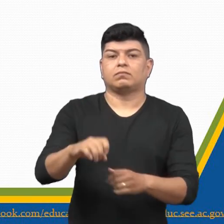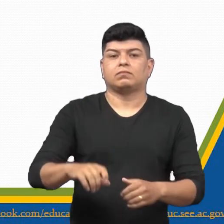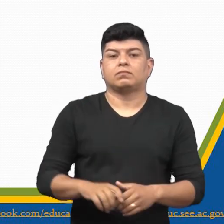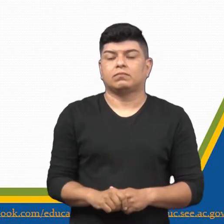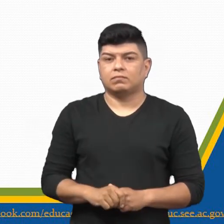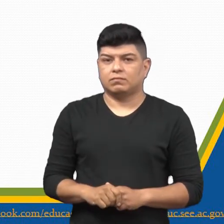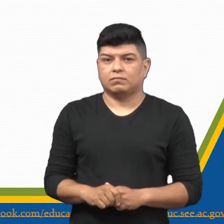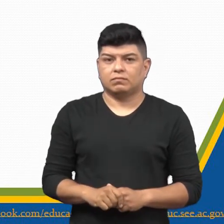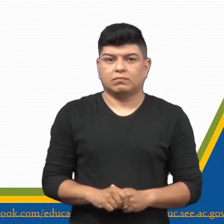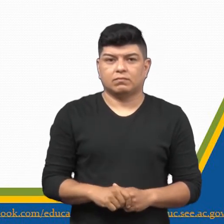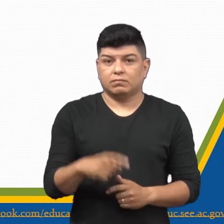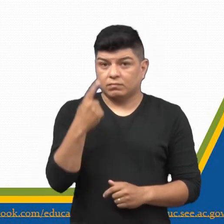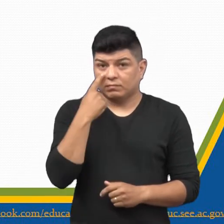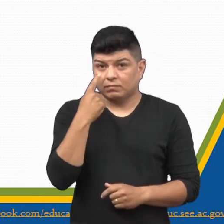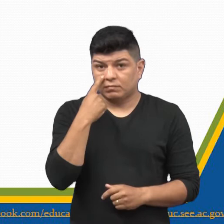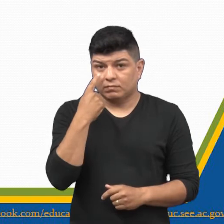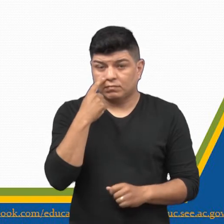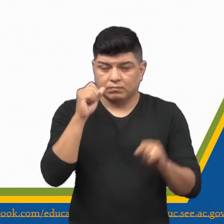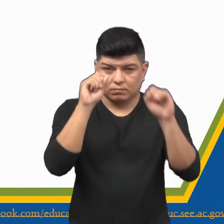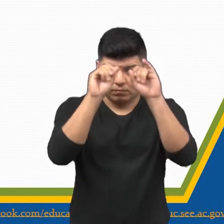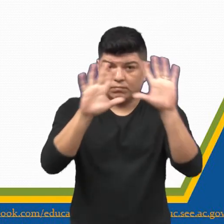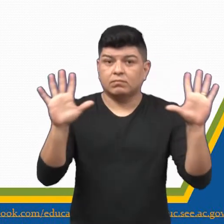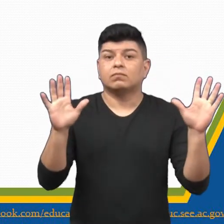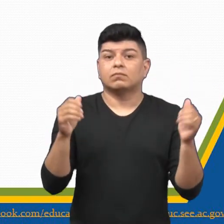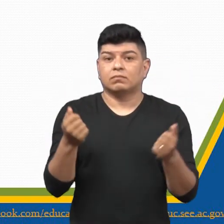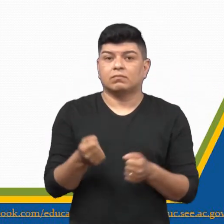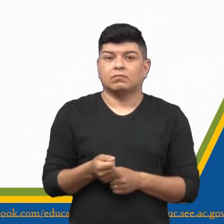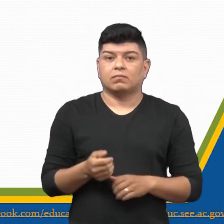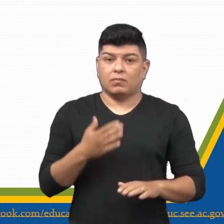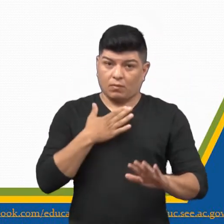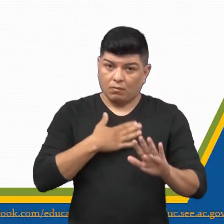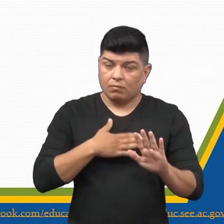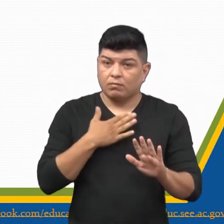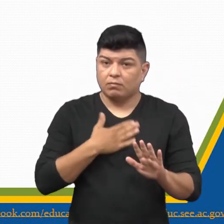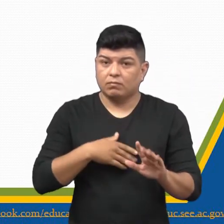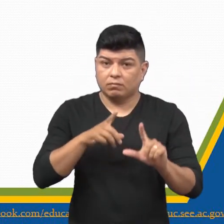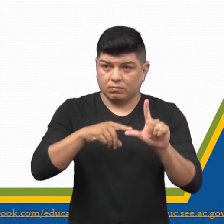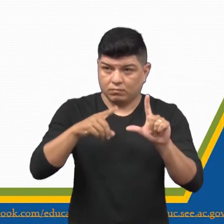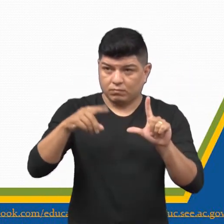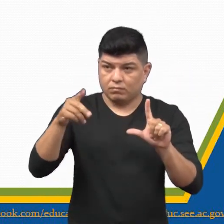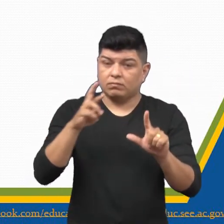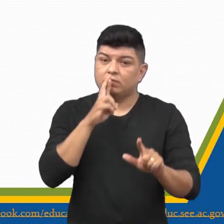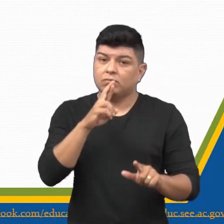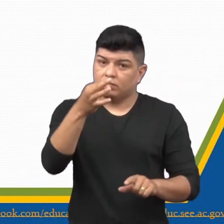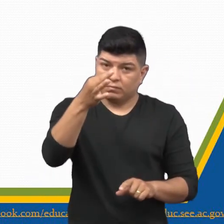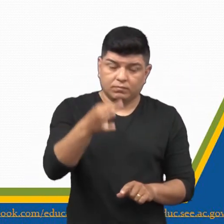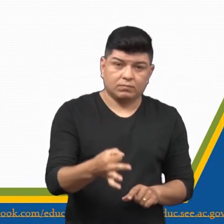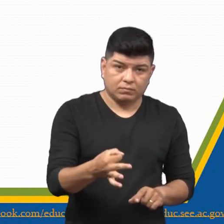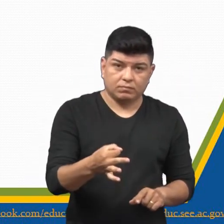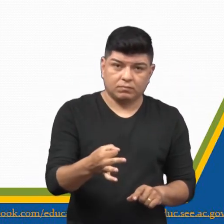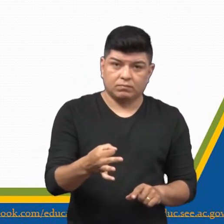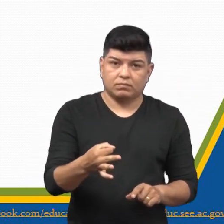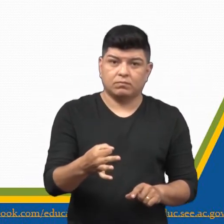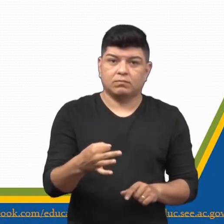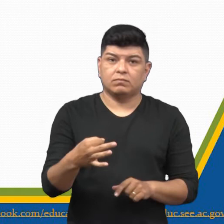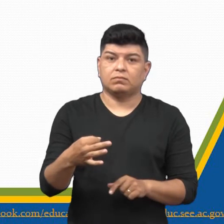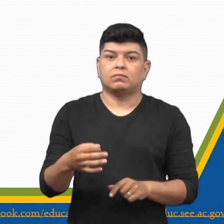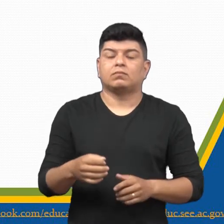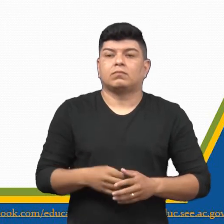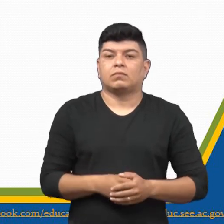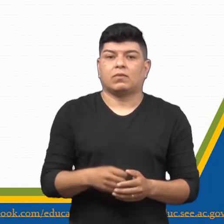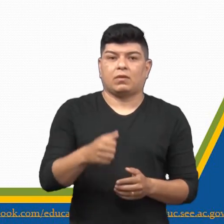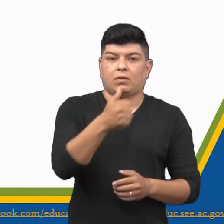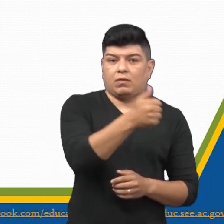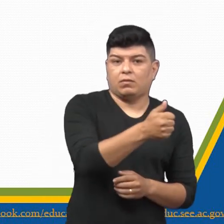adiabática. Então, observe com clareza aí e com muita tranquilidade o gráfico que você vai encontrar a resposta. Processo de 1 para